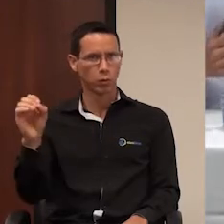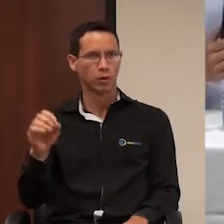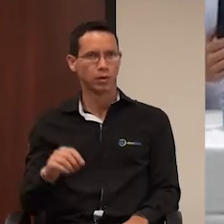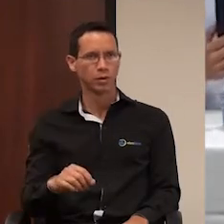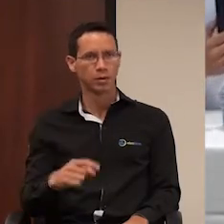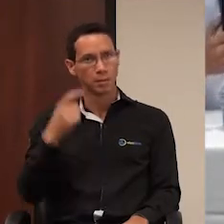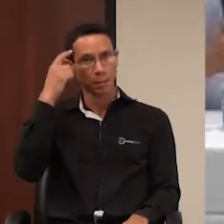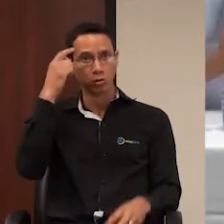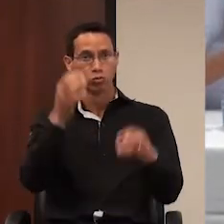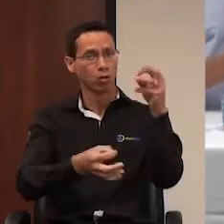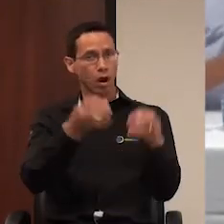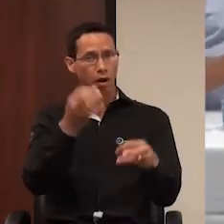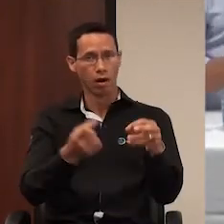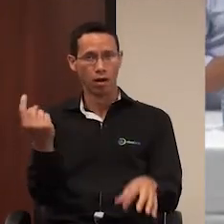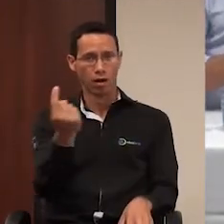E aí,